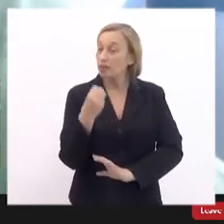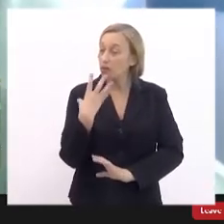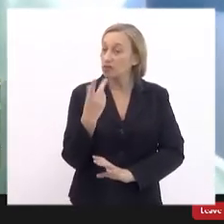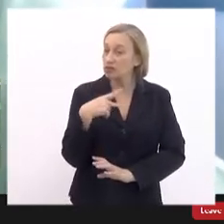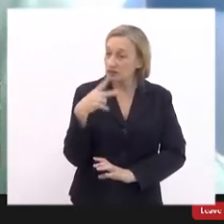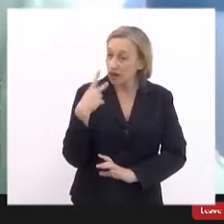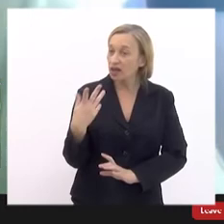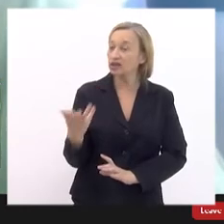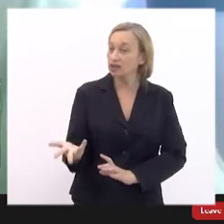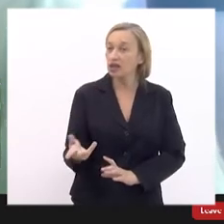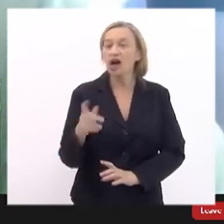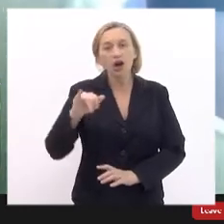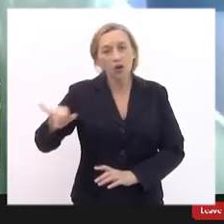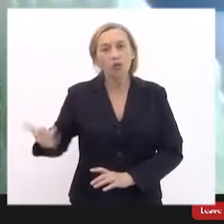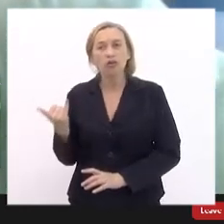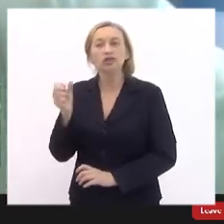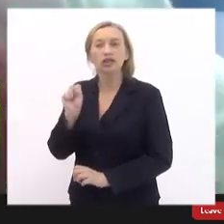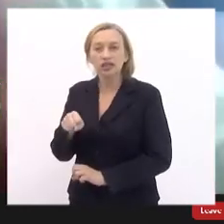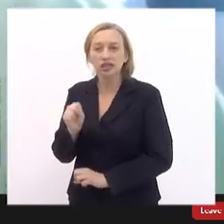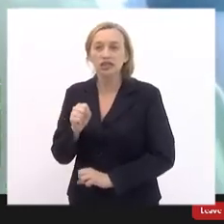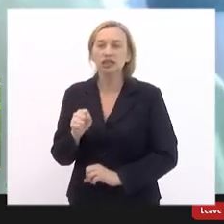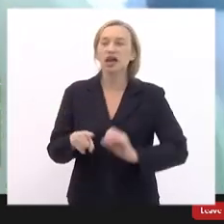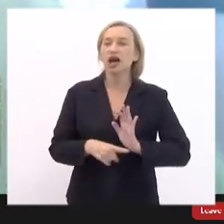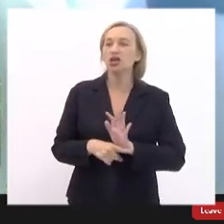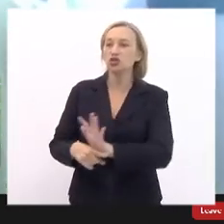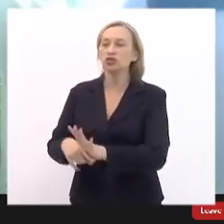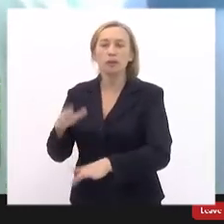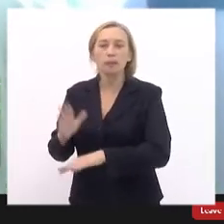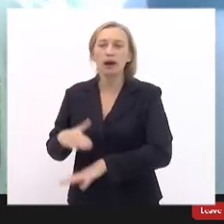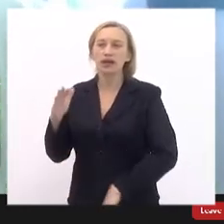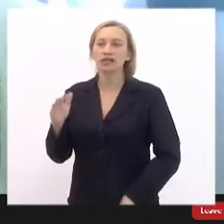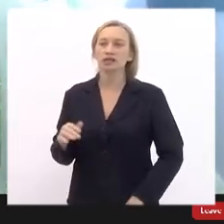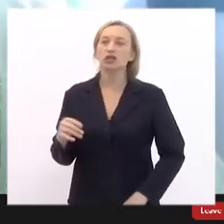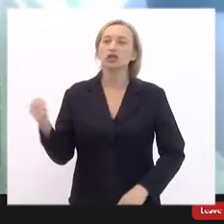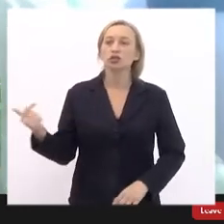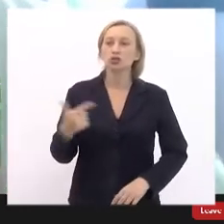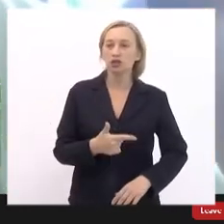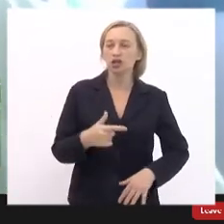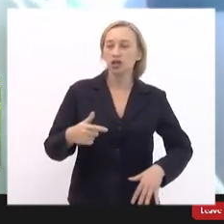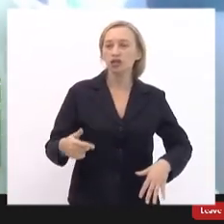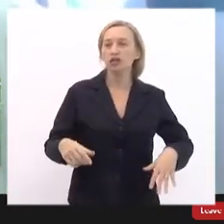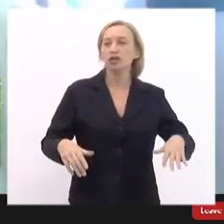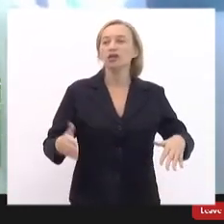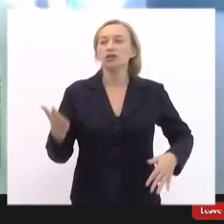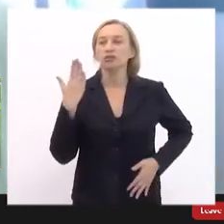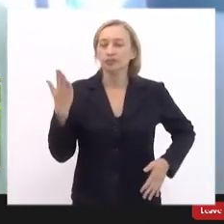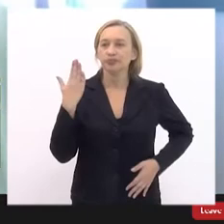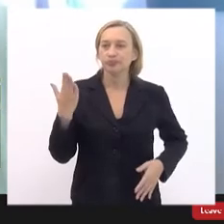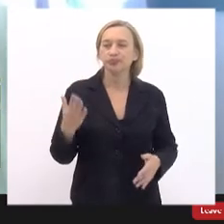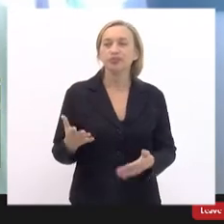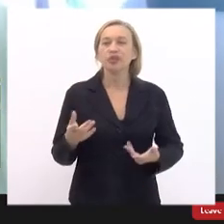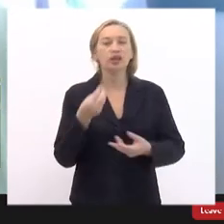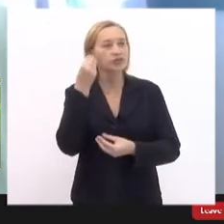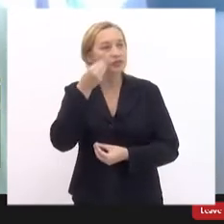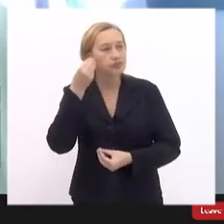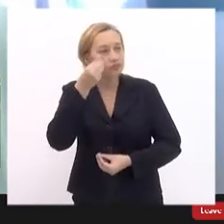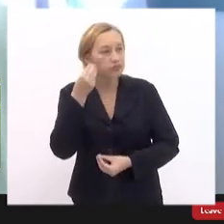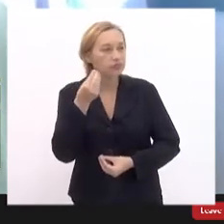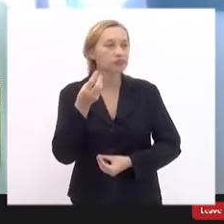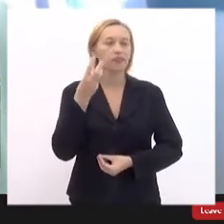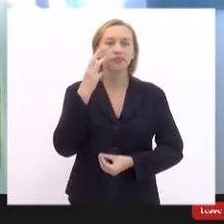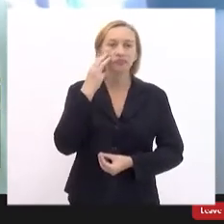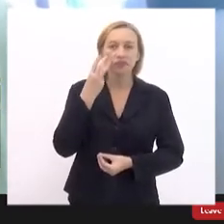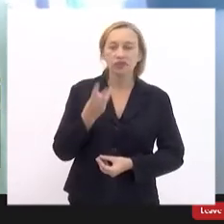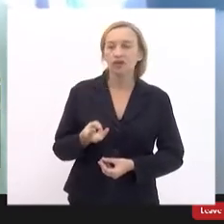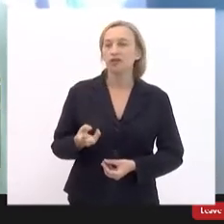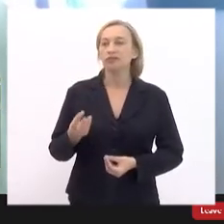abrir oportunidades, isso acaba funcionando muito mais do que a criminalização. Então, eram essas experiências, Valdec,